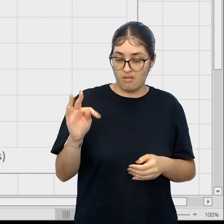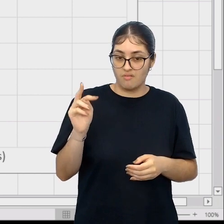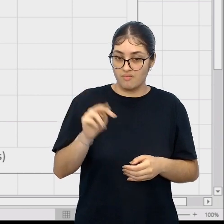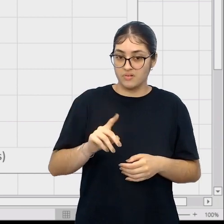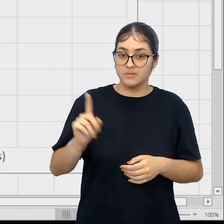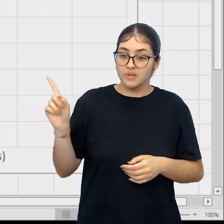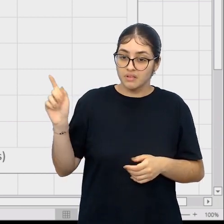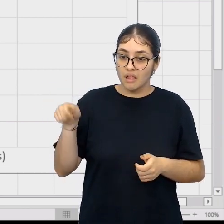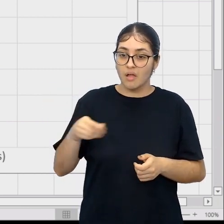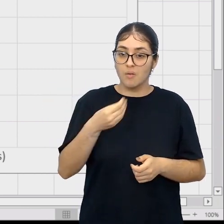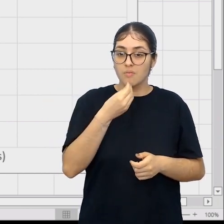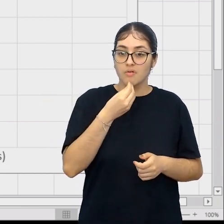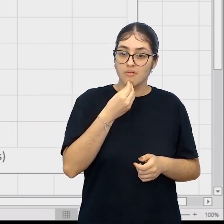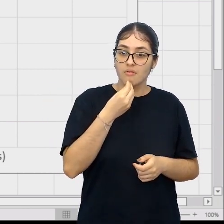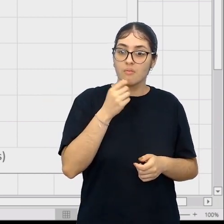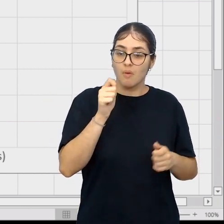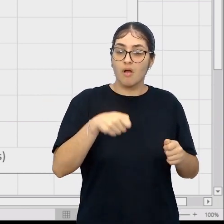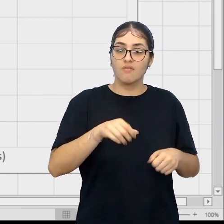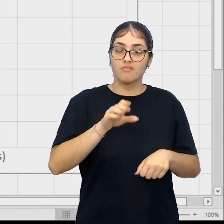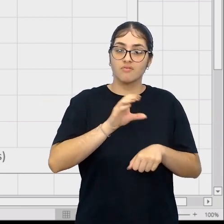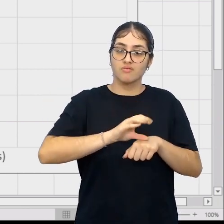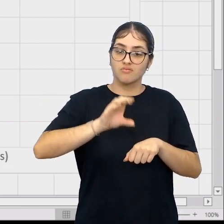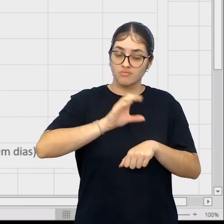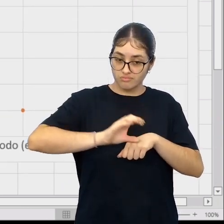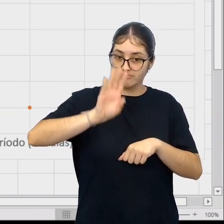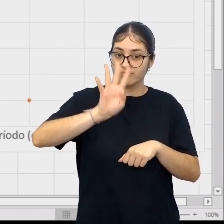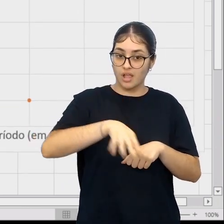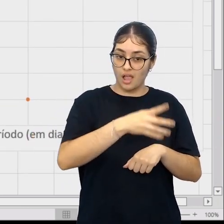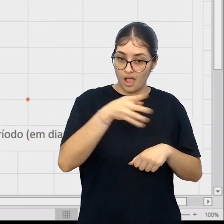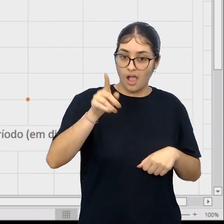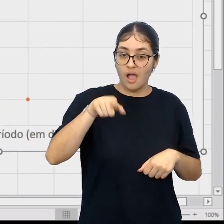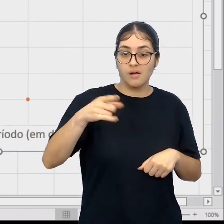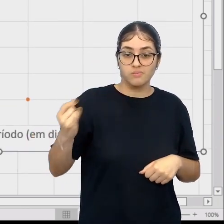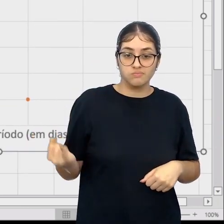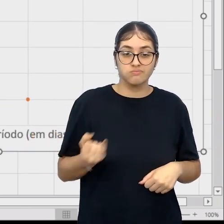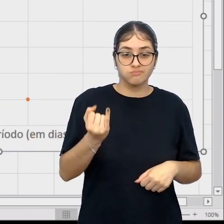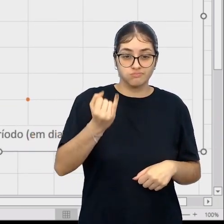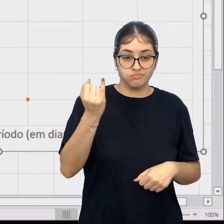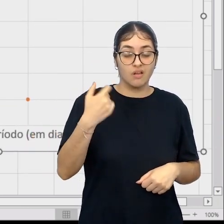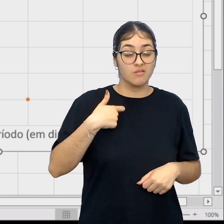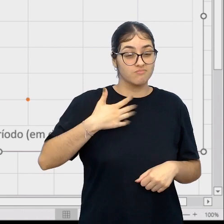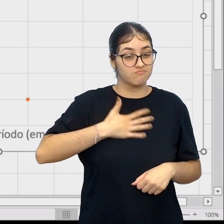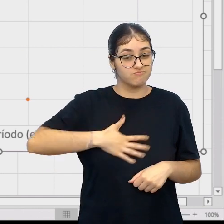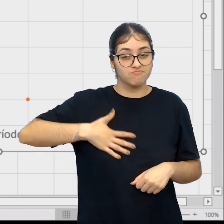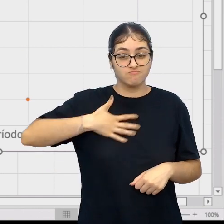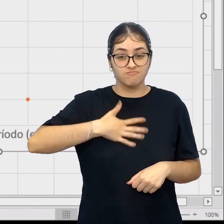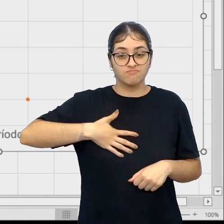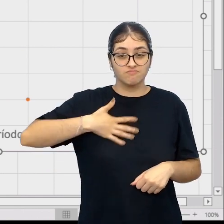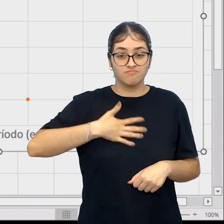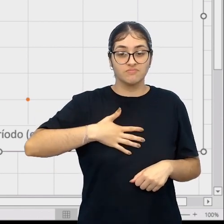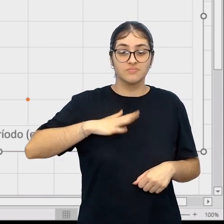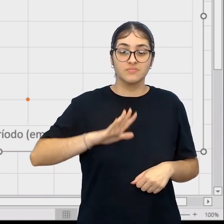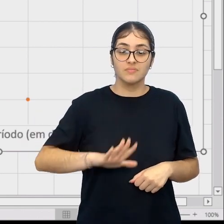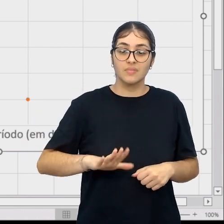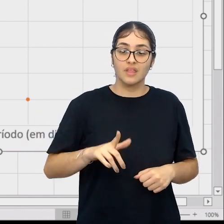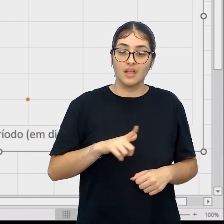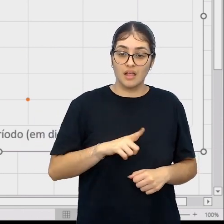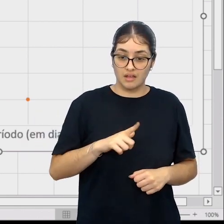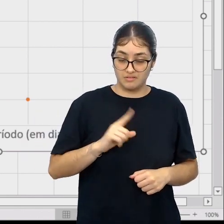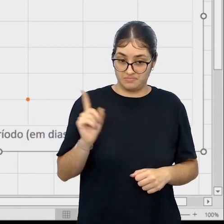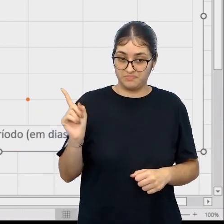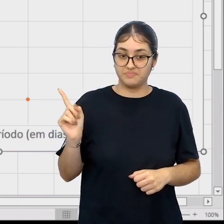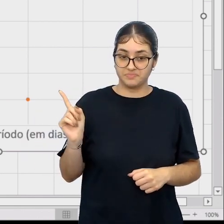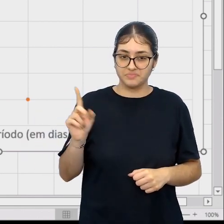tiver oportunidade na vida, faça um curso de Excel. Muito importante. Faça mesmo. Faça. Eu adoro. Aqui a gente tinha a coluna do máximo e mínimo, Sim. Tá